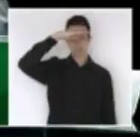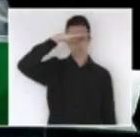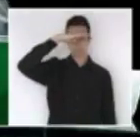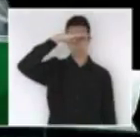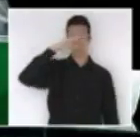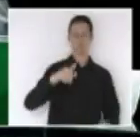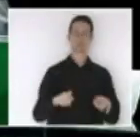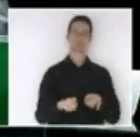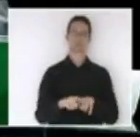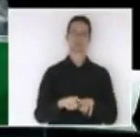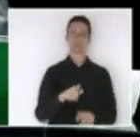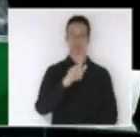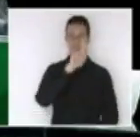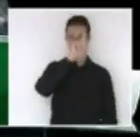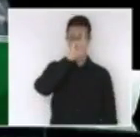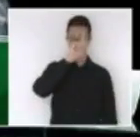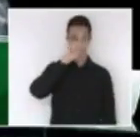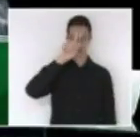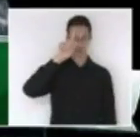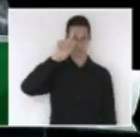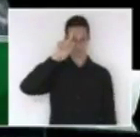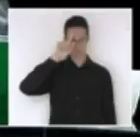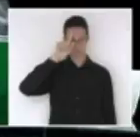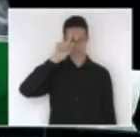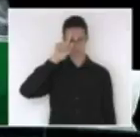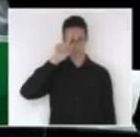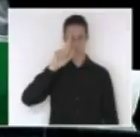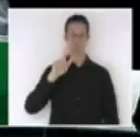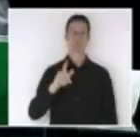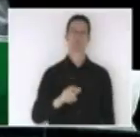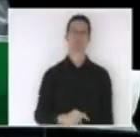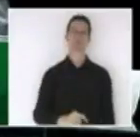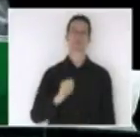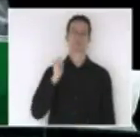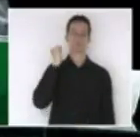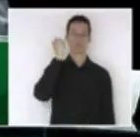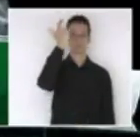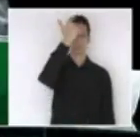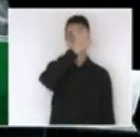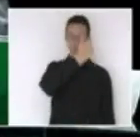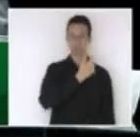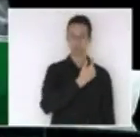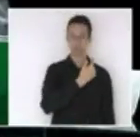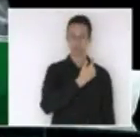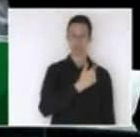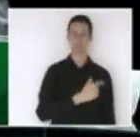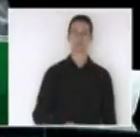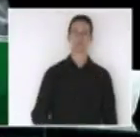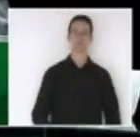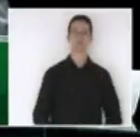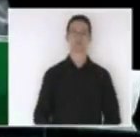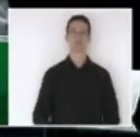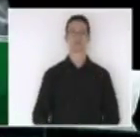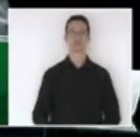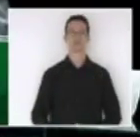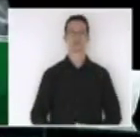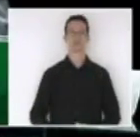Gabriel Ribeiro, PSD, Altair Silva, Bloco Parlamentar PP, PR,